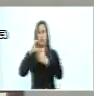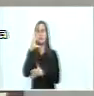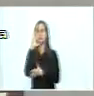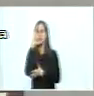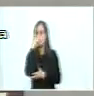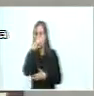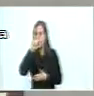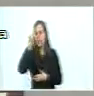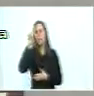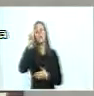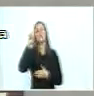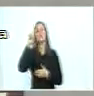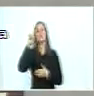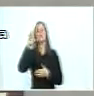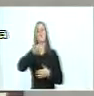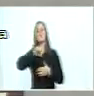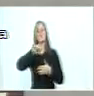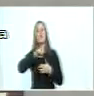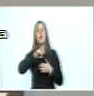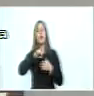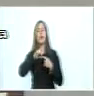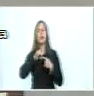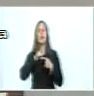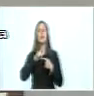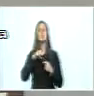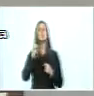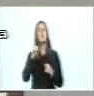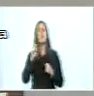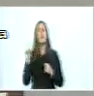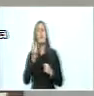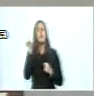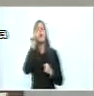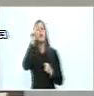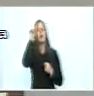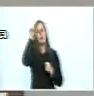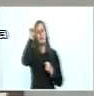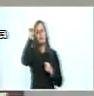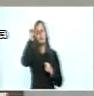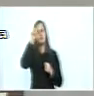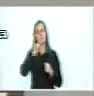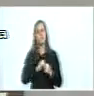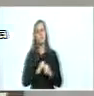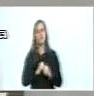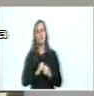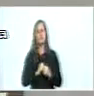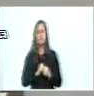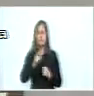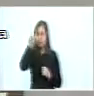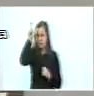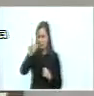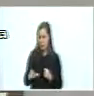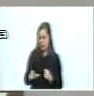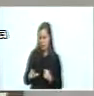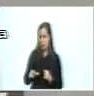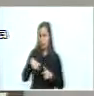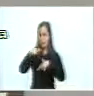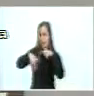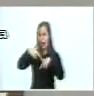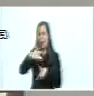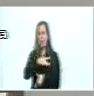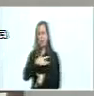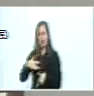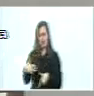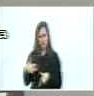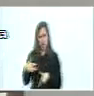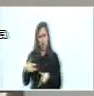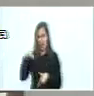ambiente, ele tem, sim, que valorizar o pessoal da saúde, o pessoal